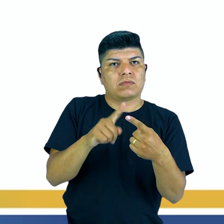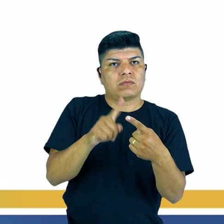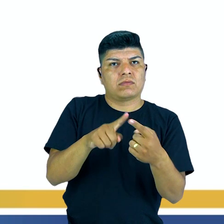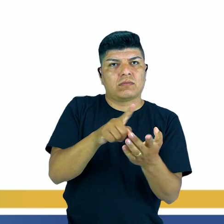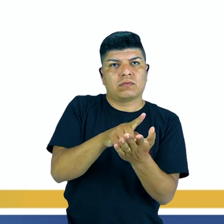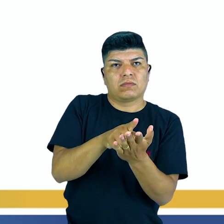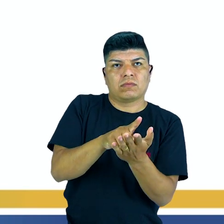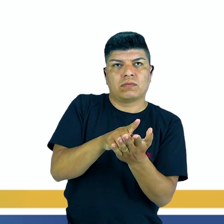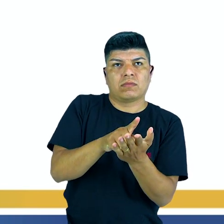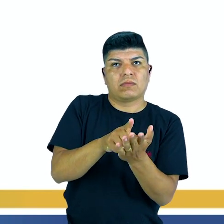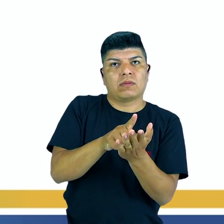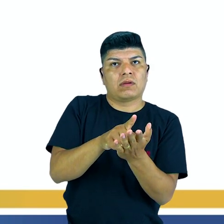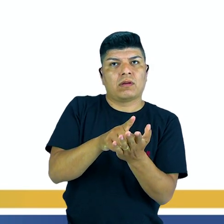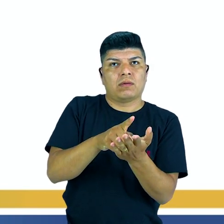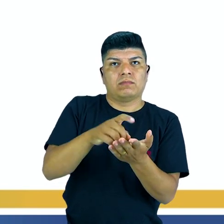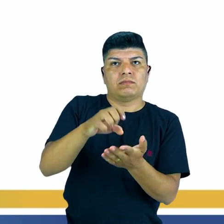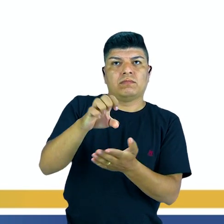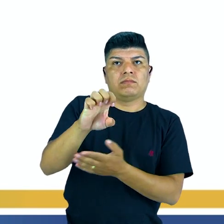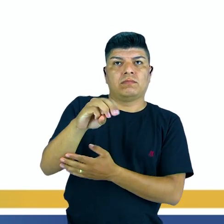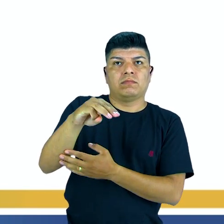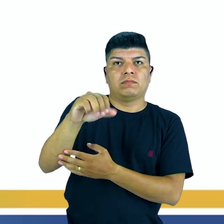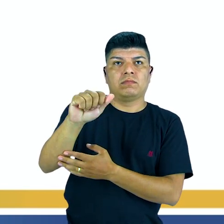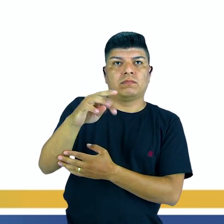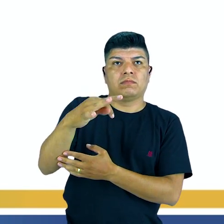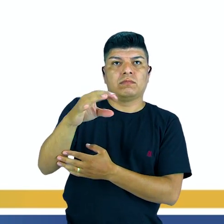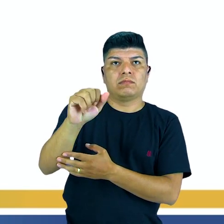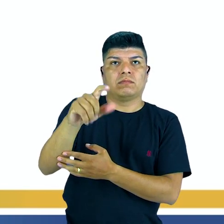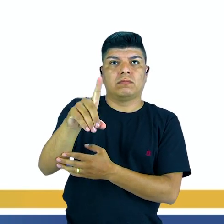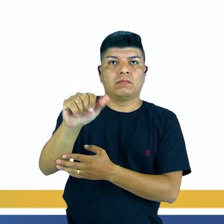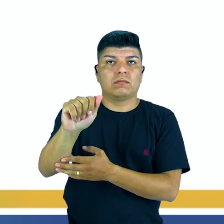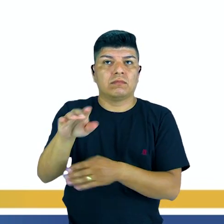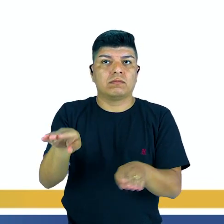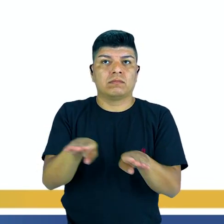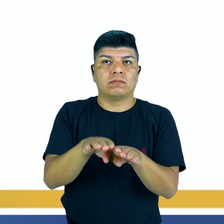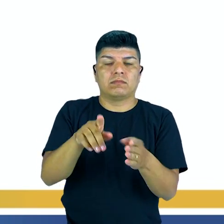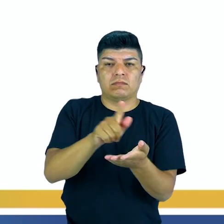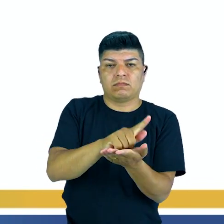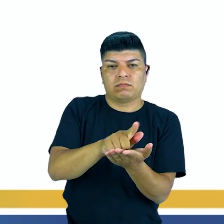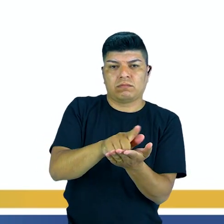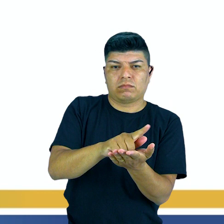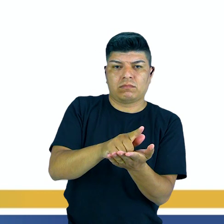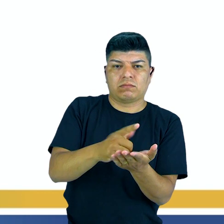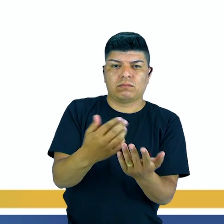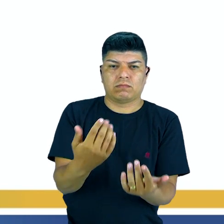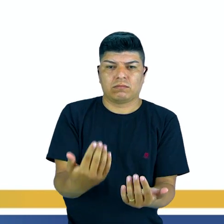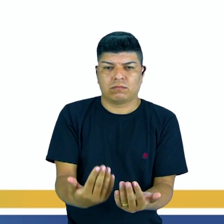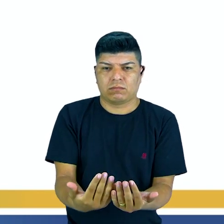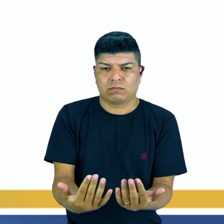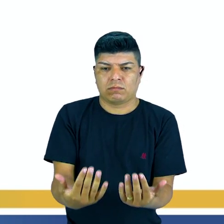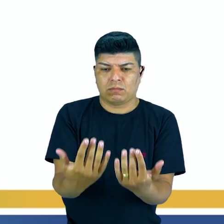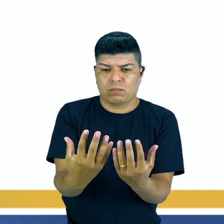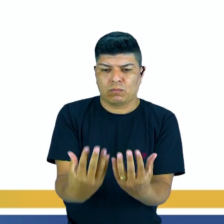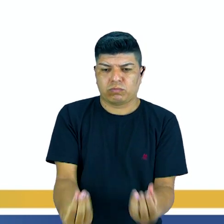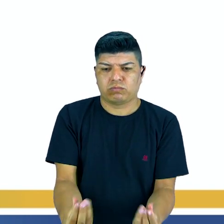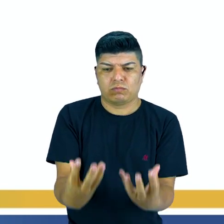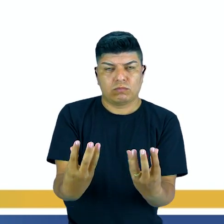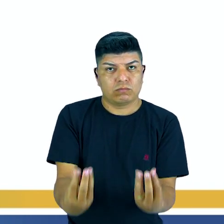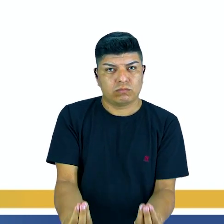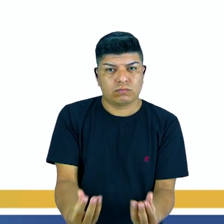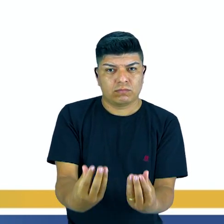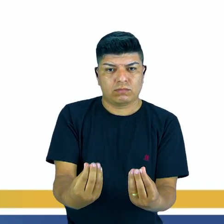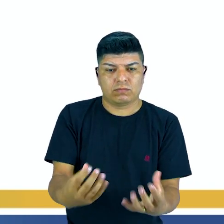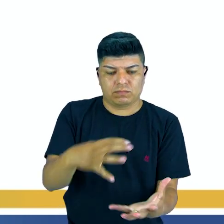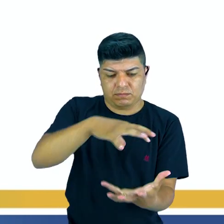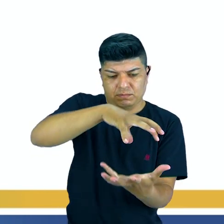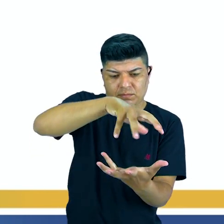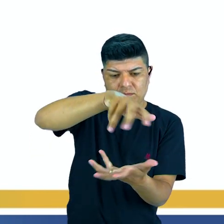agulha é imantada? Porque a Terra, gente, ela trabalha com a ideia bem magnética, tá? No centro da Terra, no núcleo